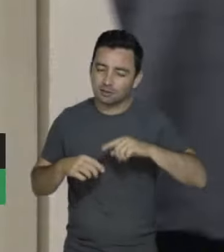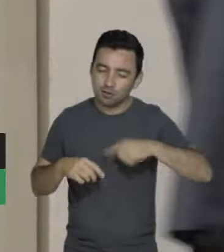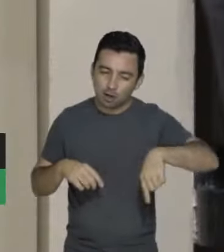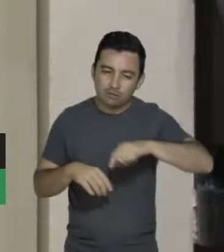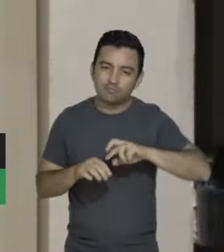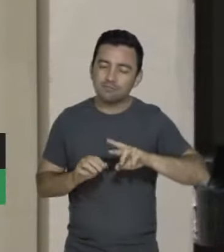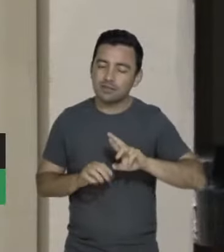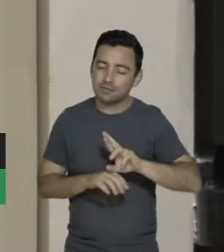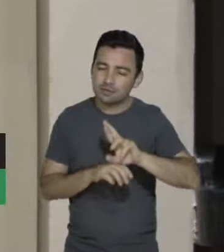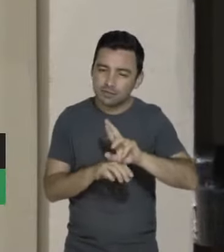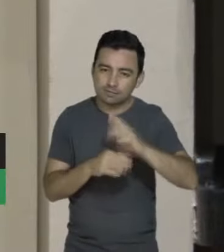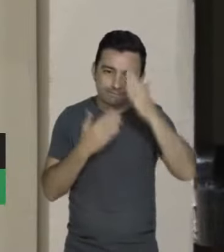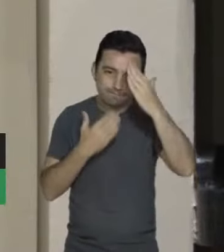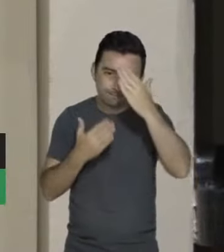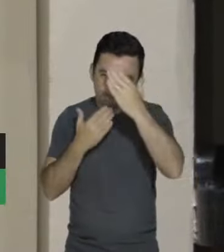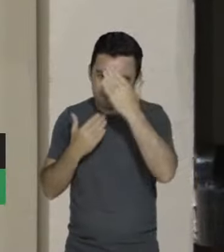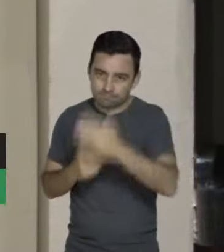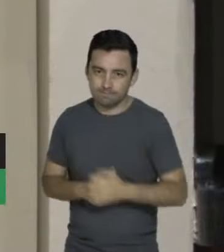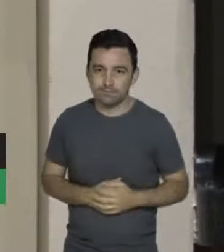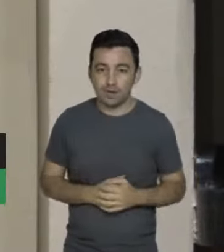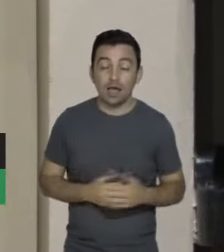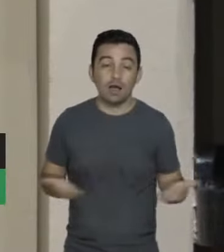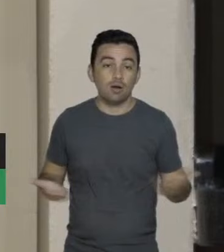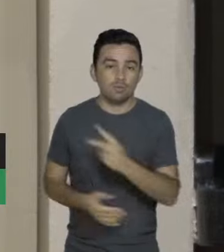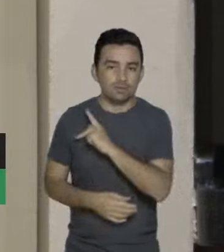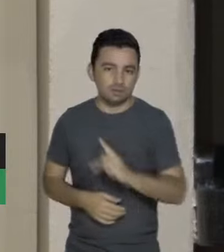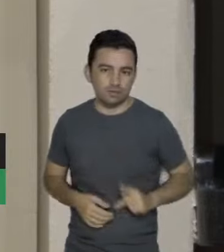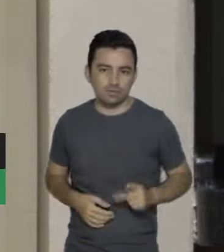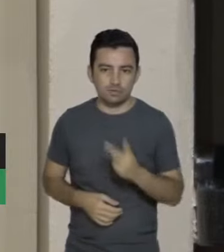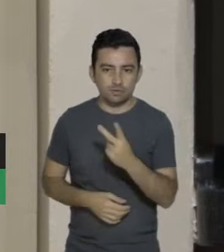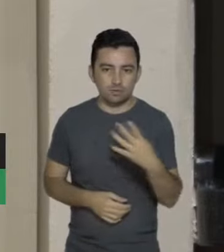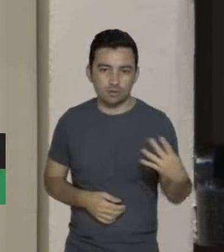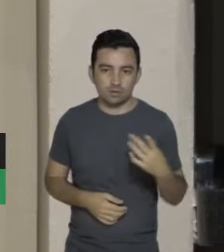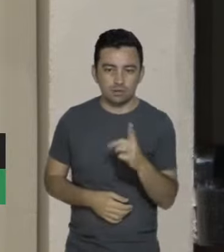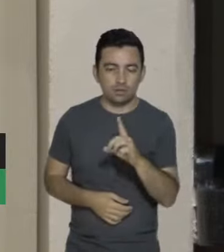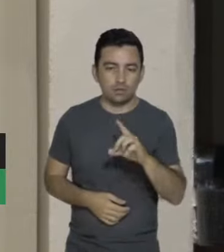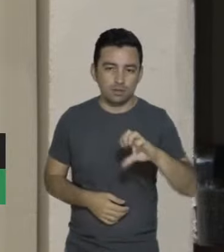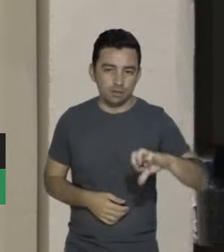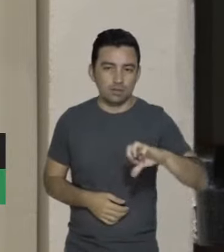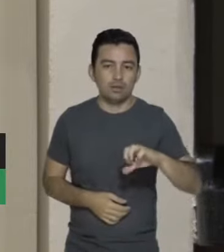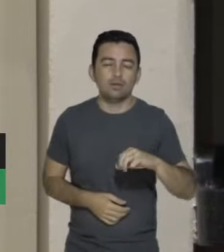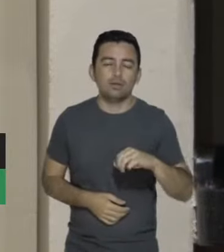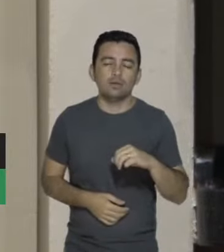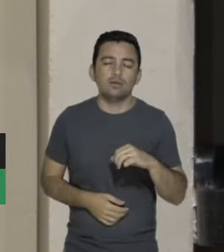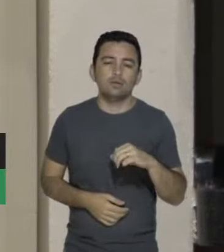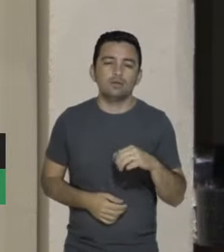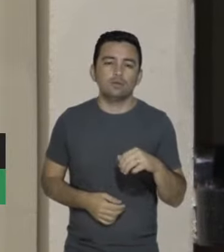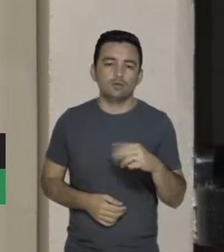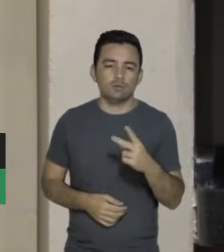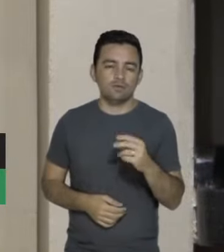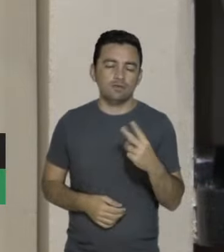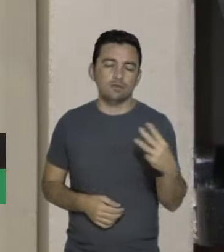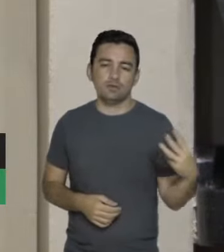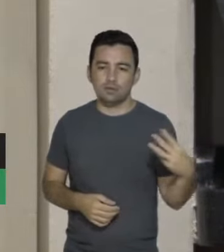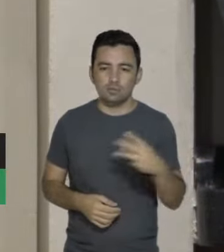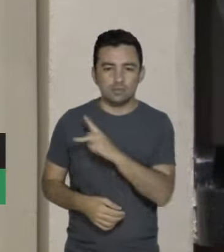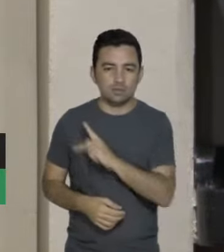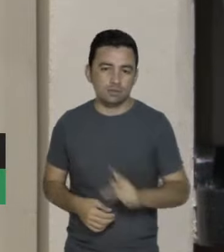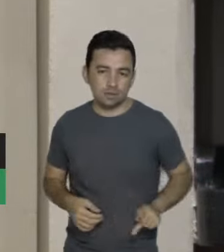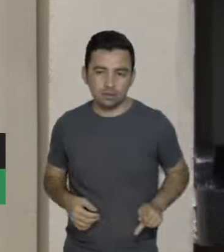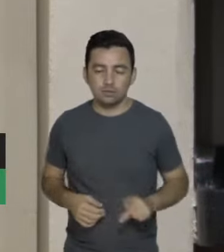agradecimentos ato da presidência número 24 DL 2023 o presidente da Assembleia Legislativa do Estado de Santa Catarina